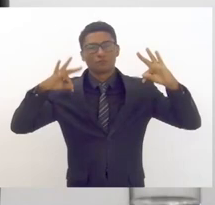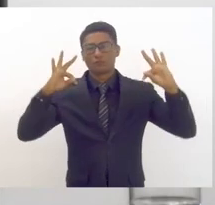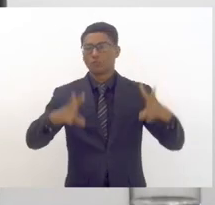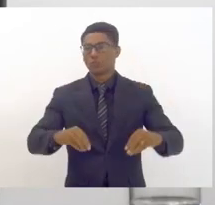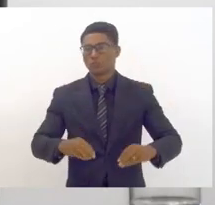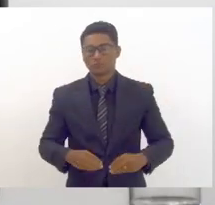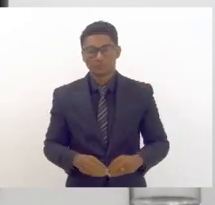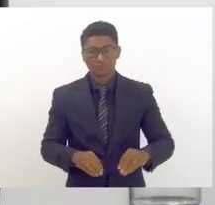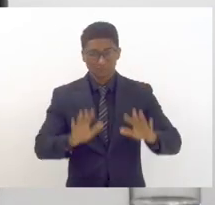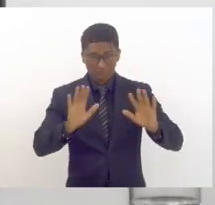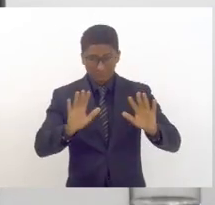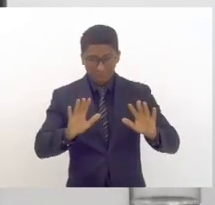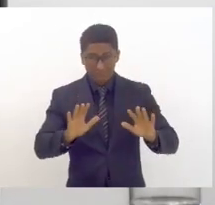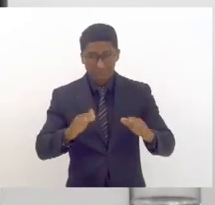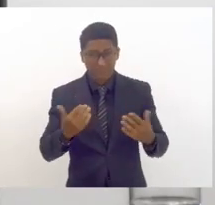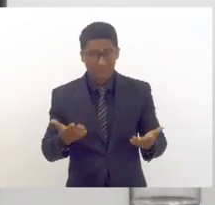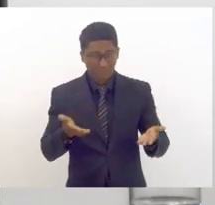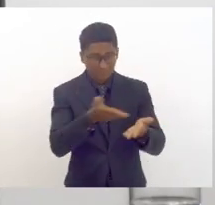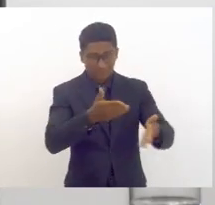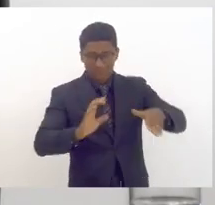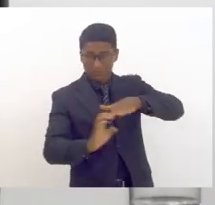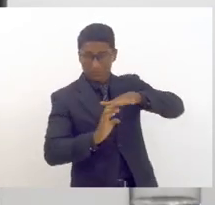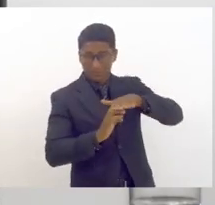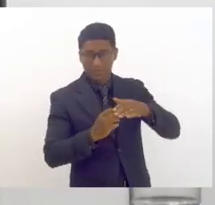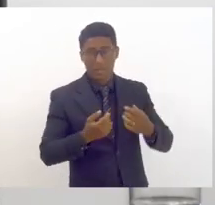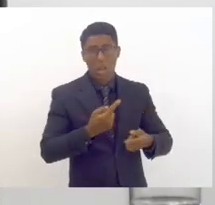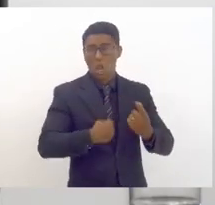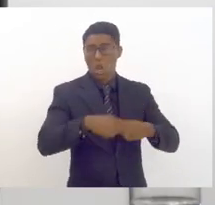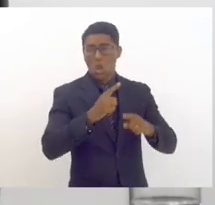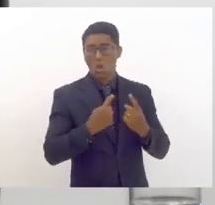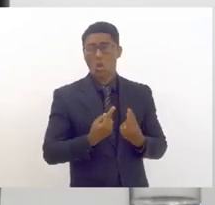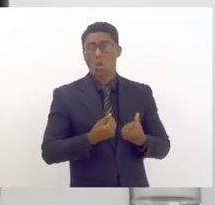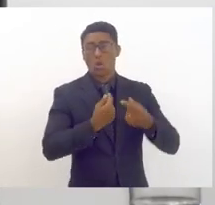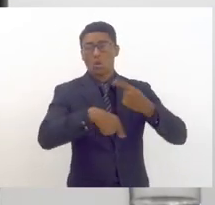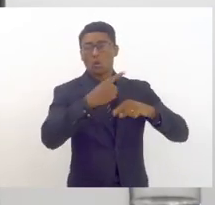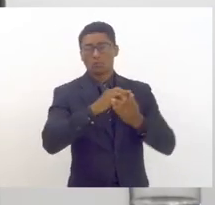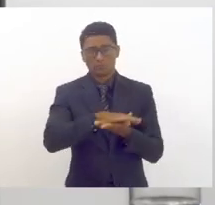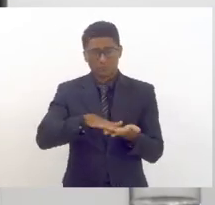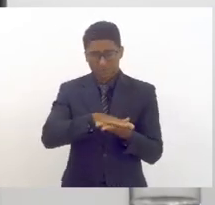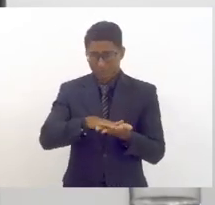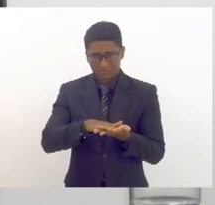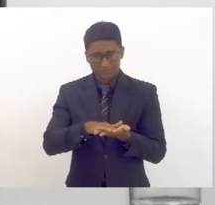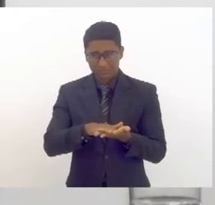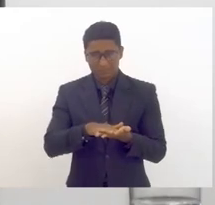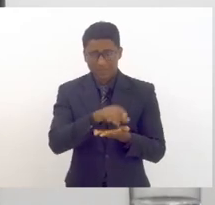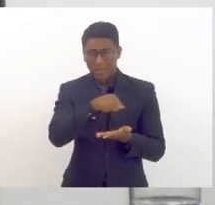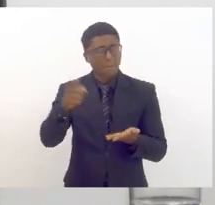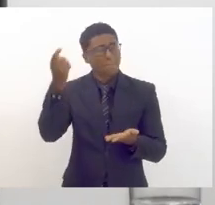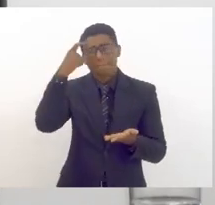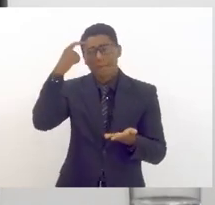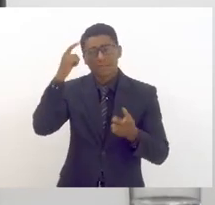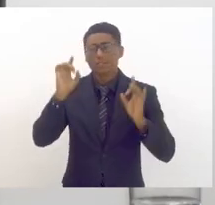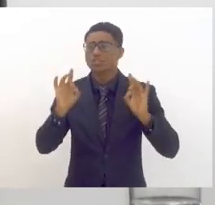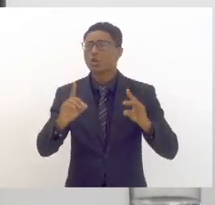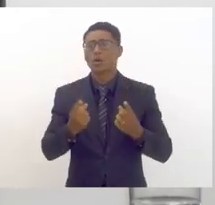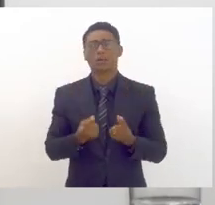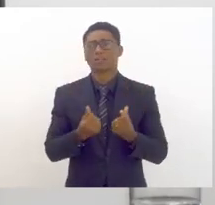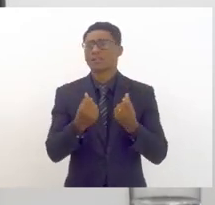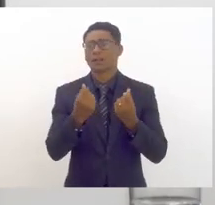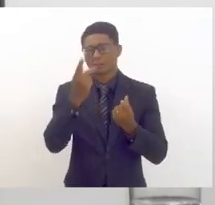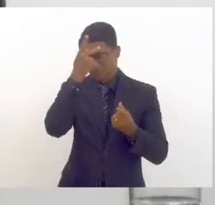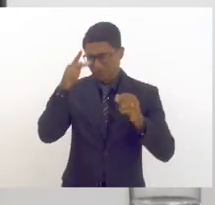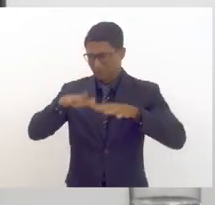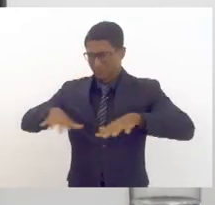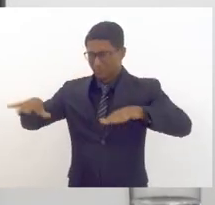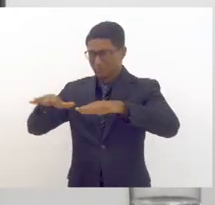mas como uma coisa que não vai ter lucro para eles, mas que só pensam em dinheiro, não pensam no cidadão, não pensam na vida,